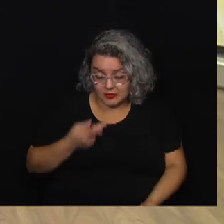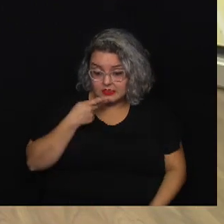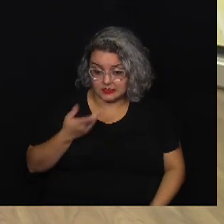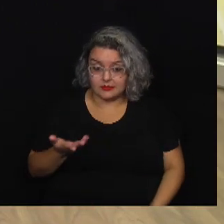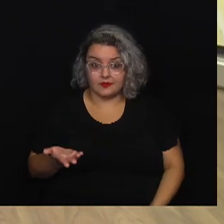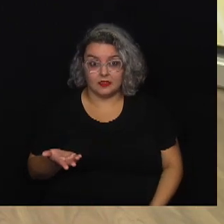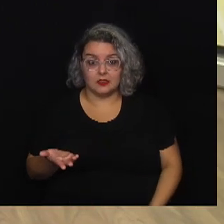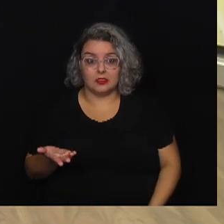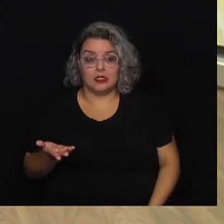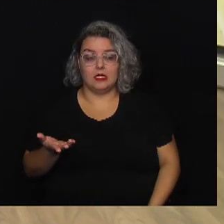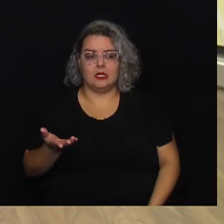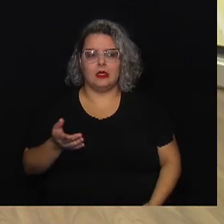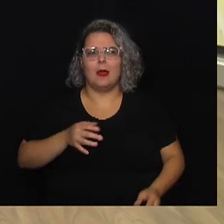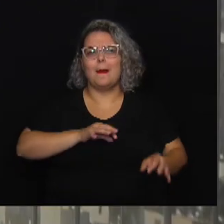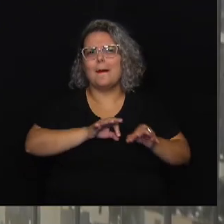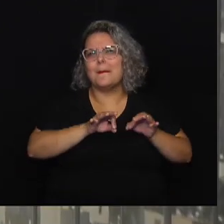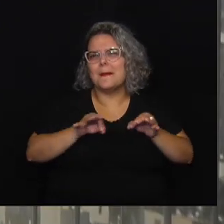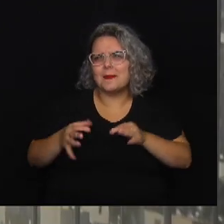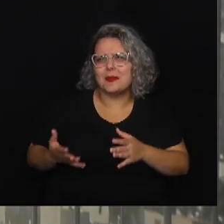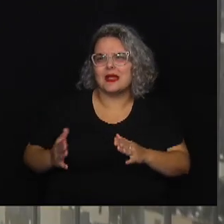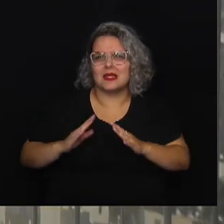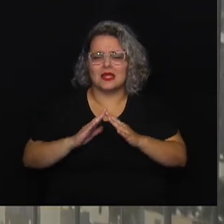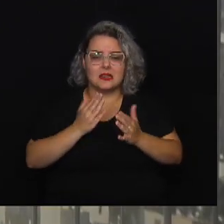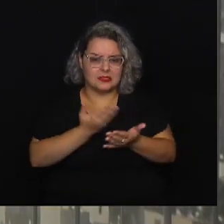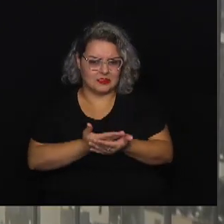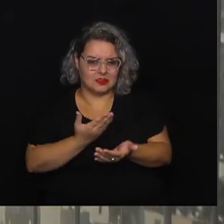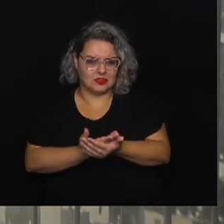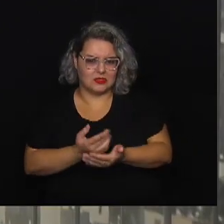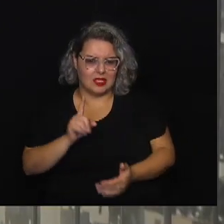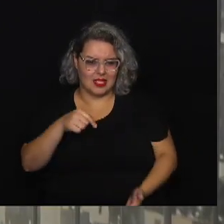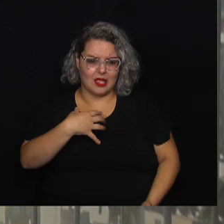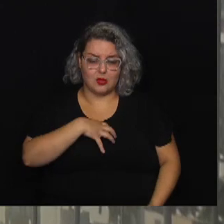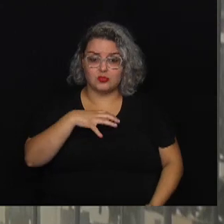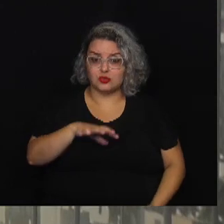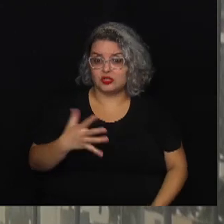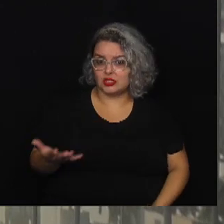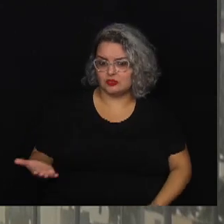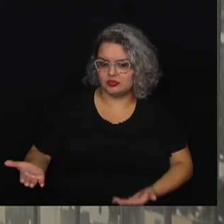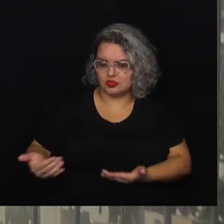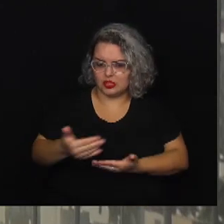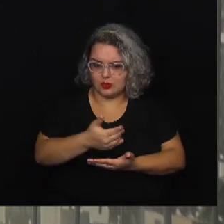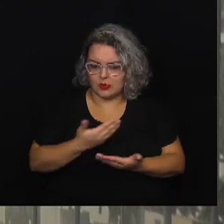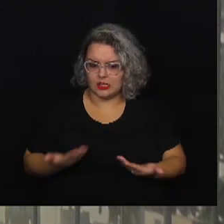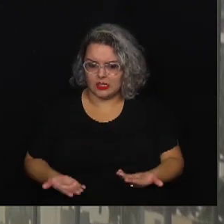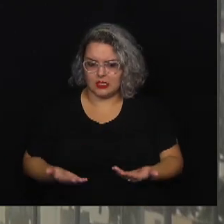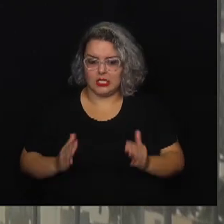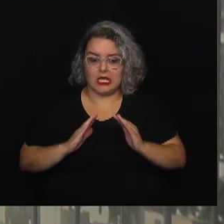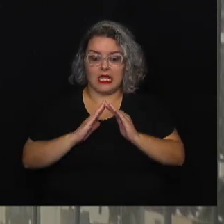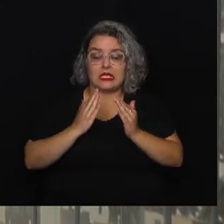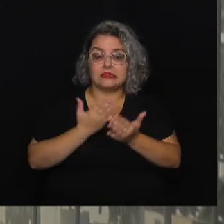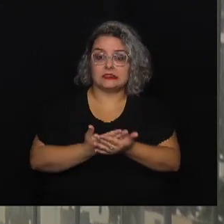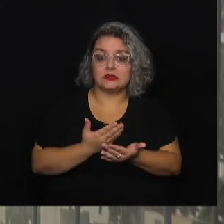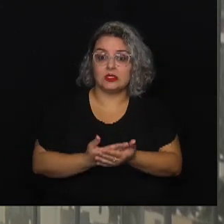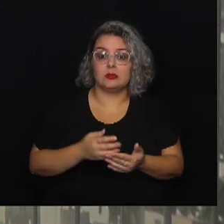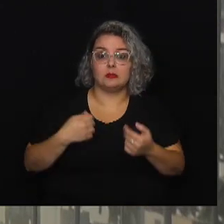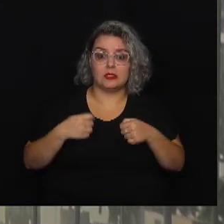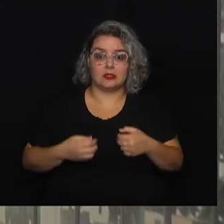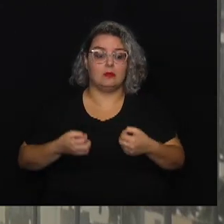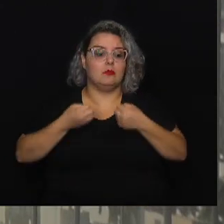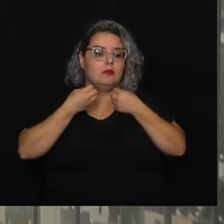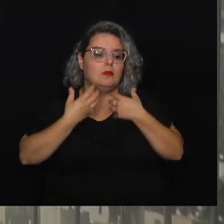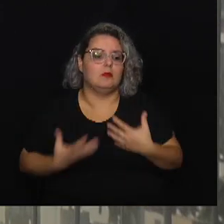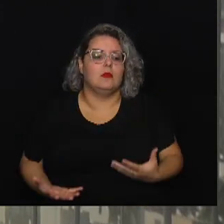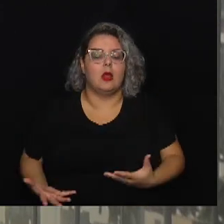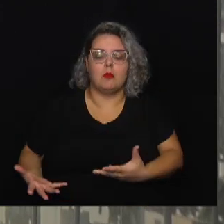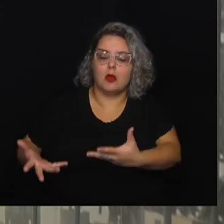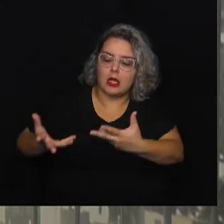citando, preparar a sala de aula é uma forma de acolhimento? As escolas precisam ter uma boa